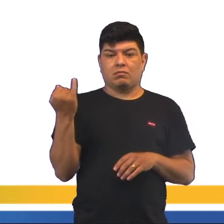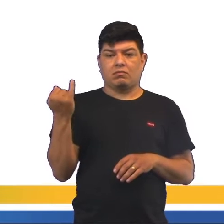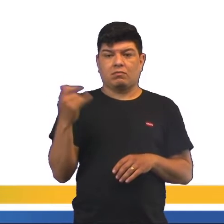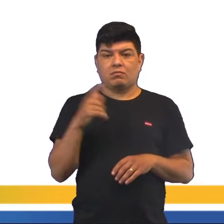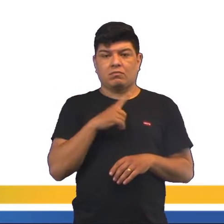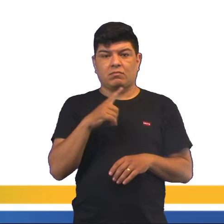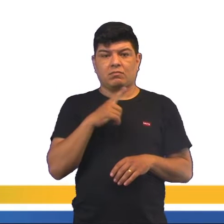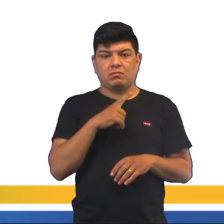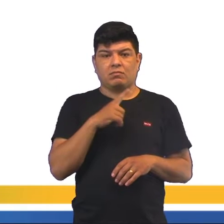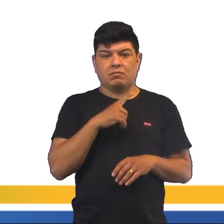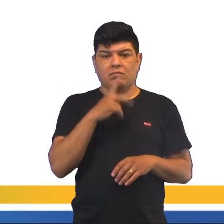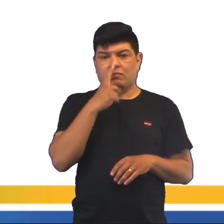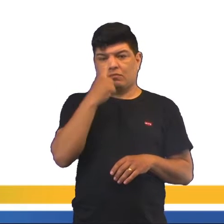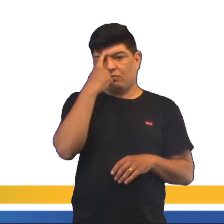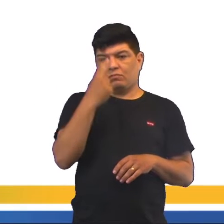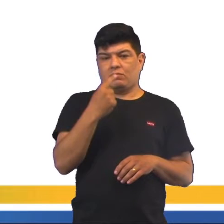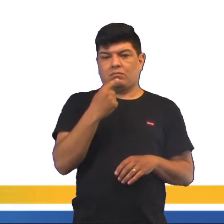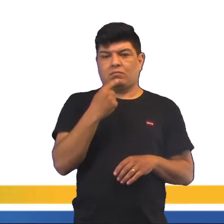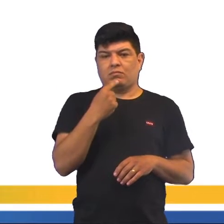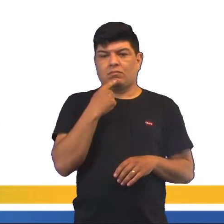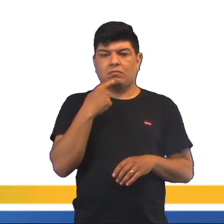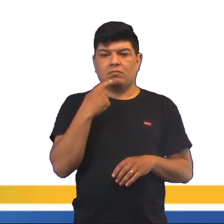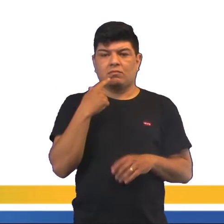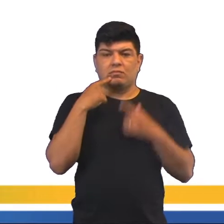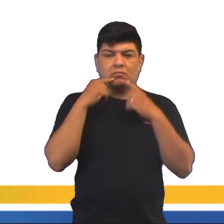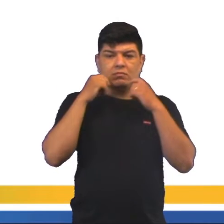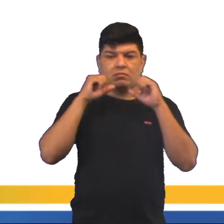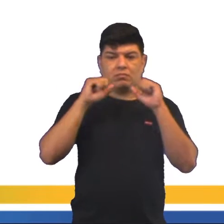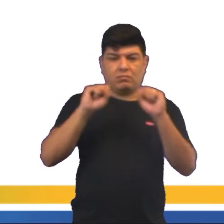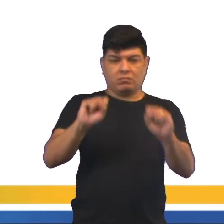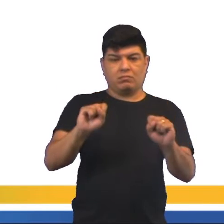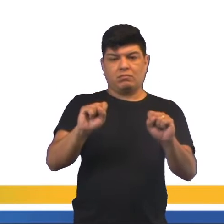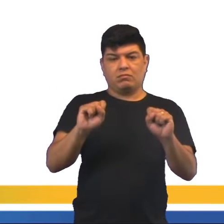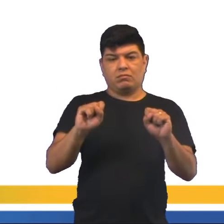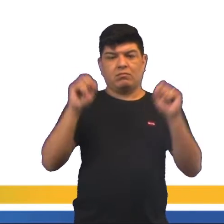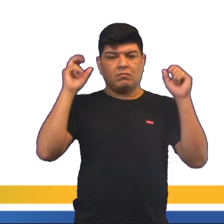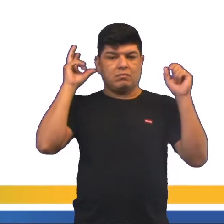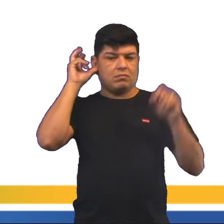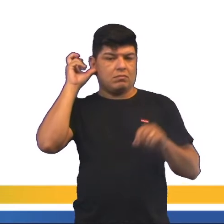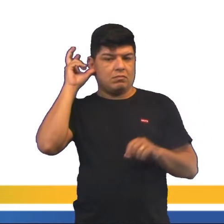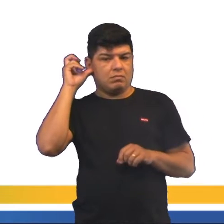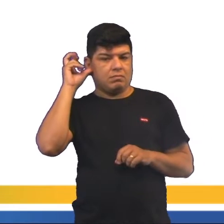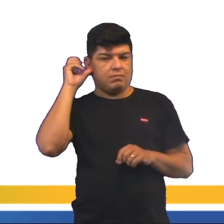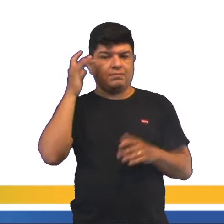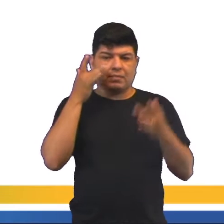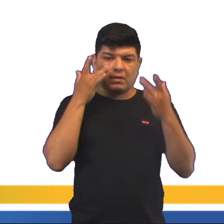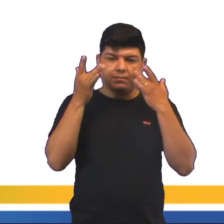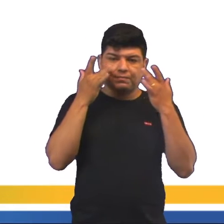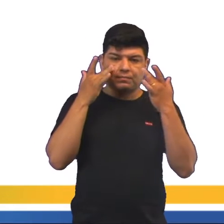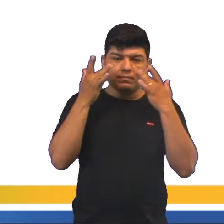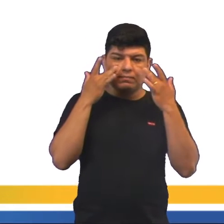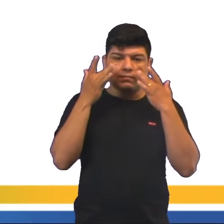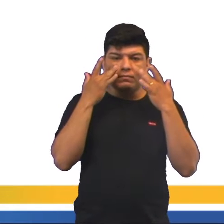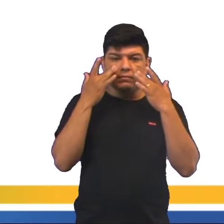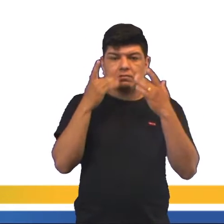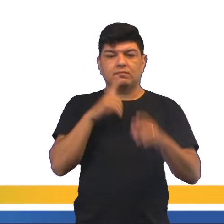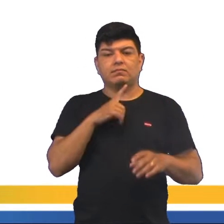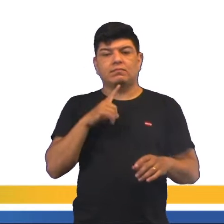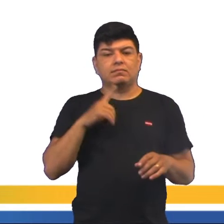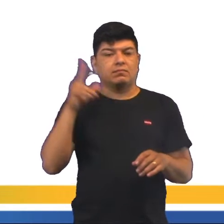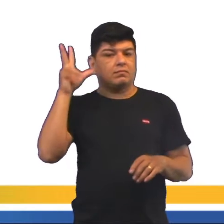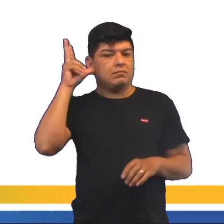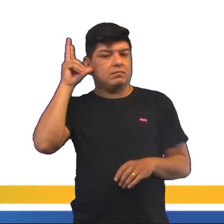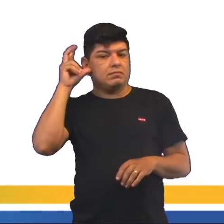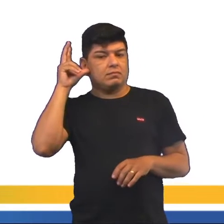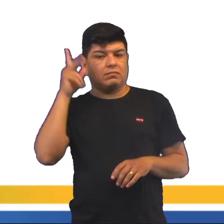dada à linguagem sonora em uma peça audiovisual? Qual a importância aí do